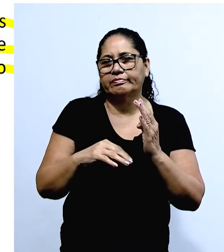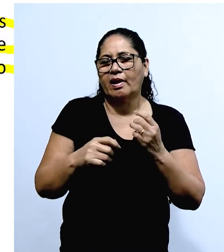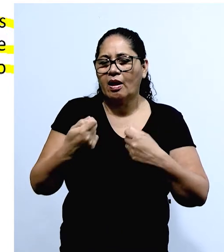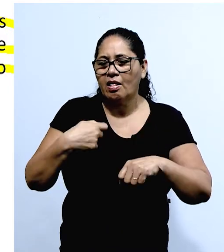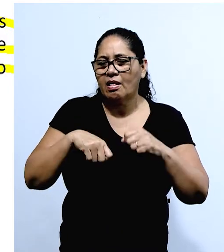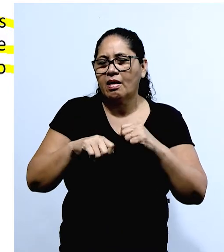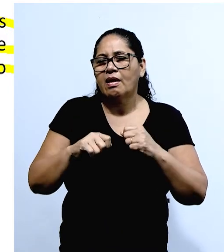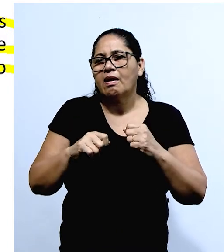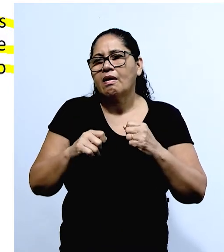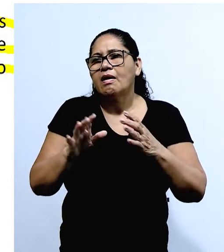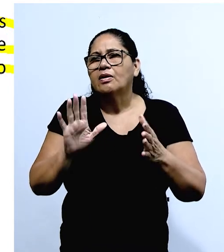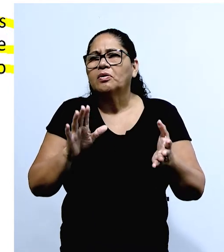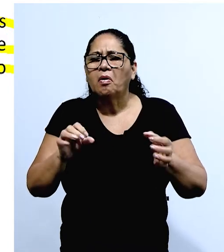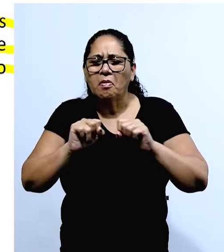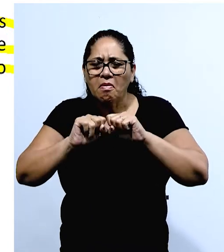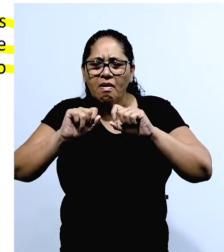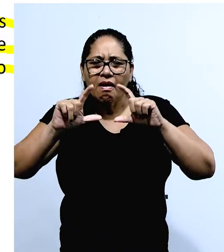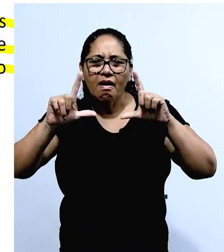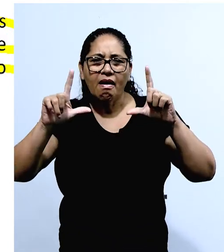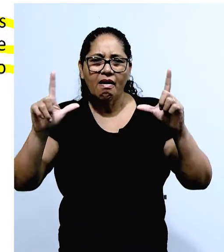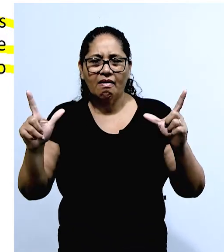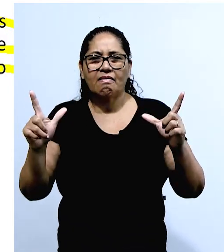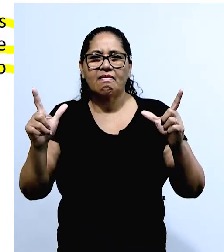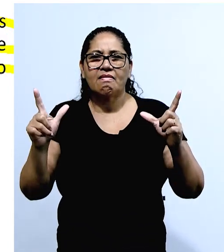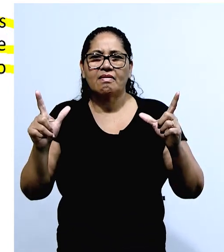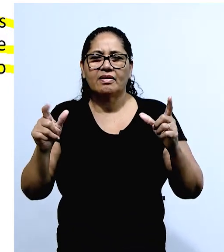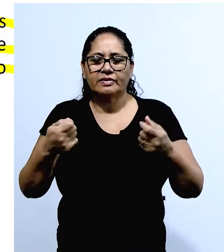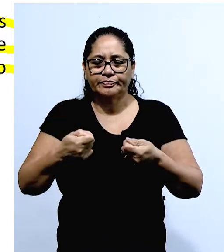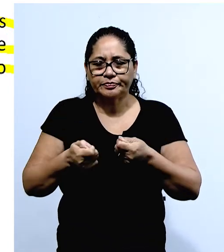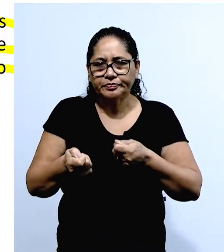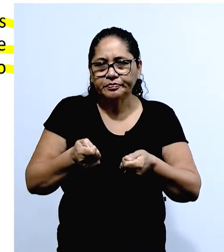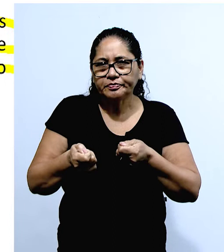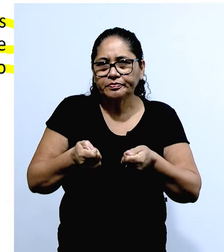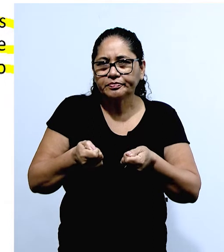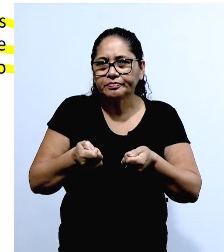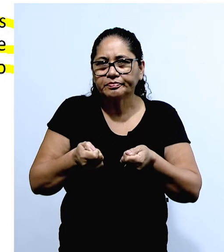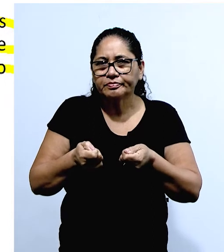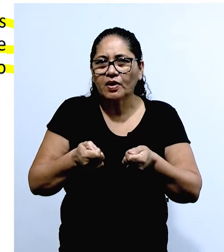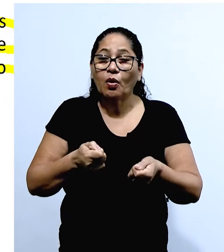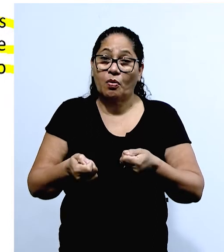aqui de uma maneira muito clara, né, gente? Que é controle